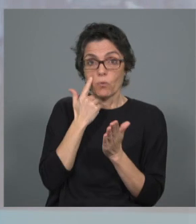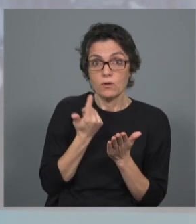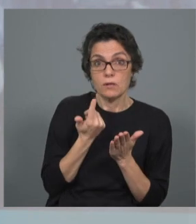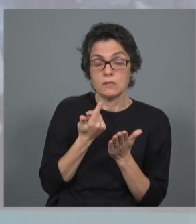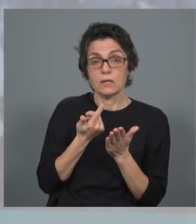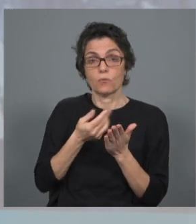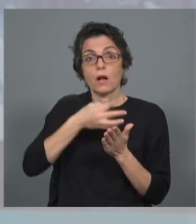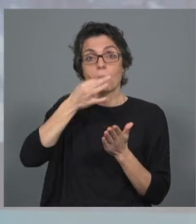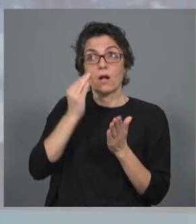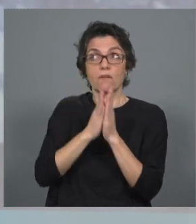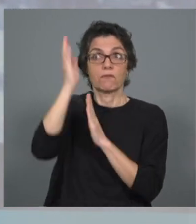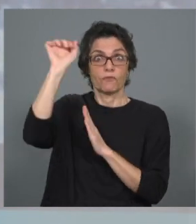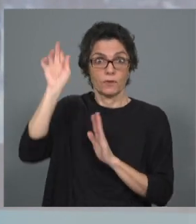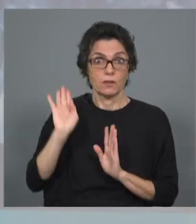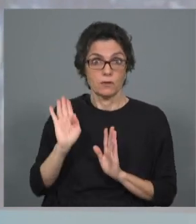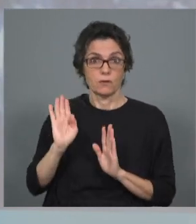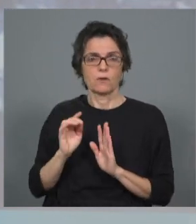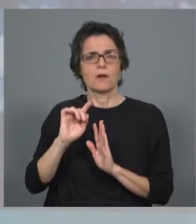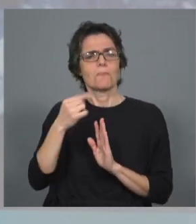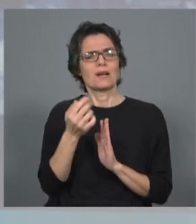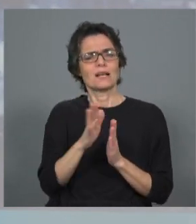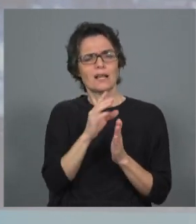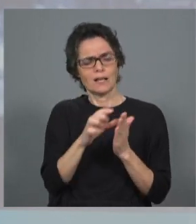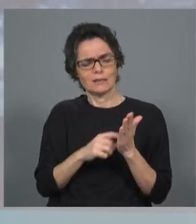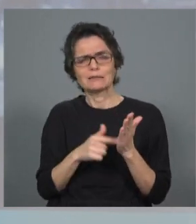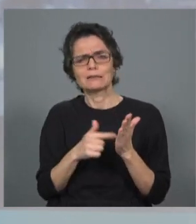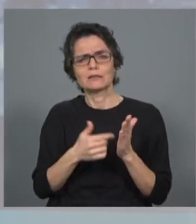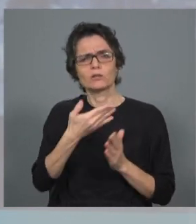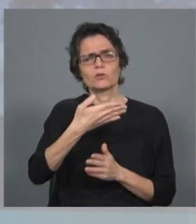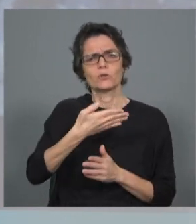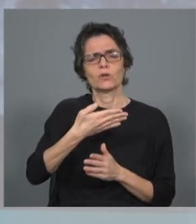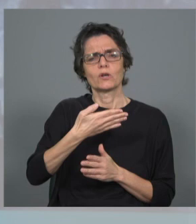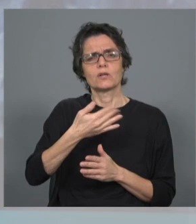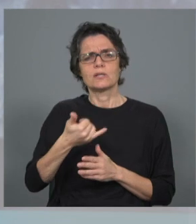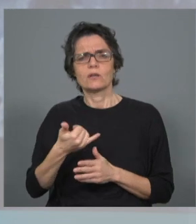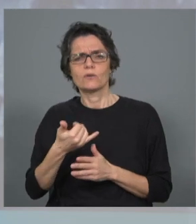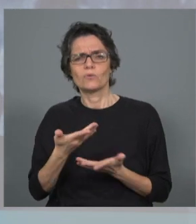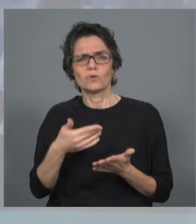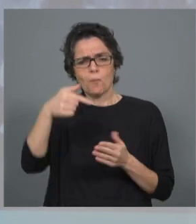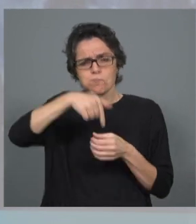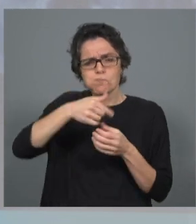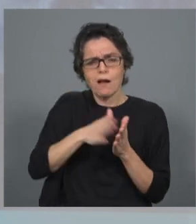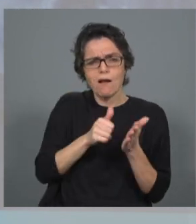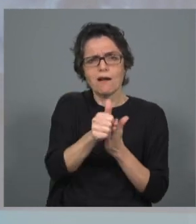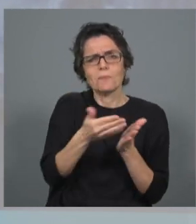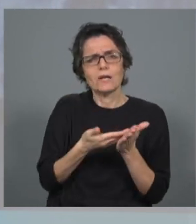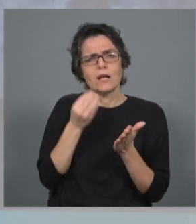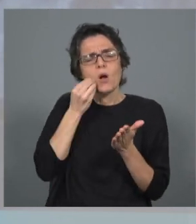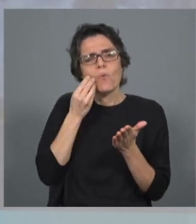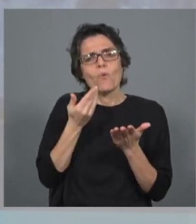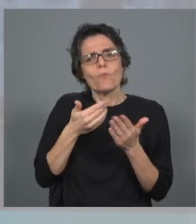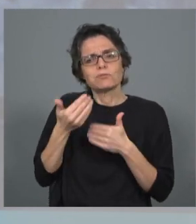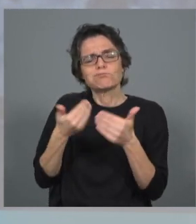de Deus, mas esses 72 livros podem ler-se como... podemos agarrar um desses livros e tê-lo por companheiro